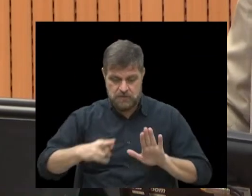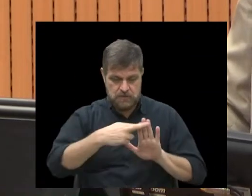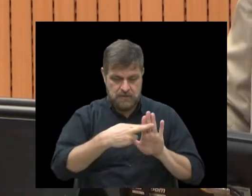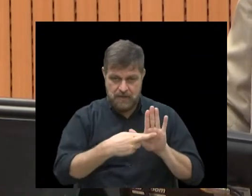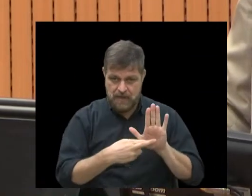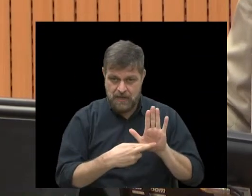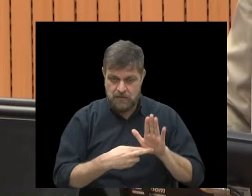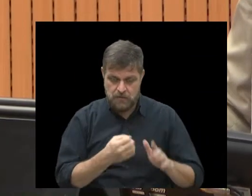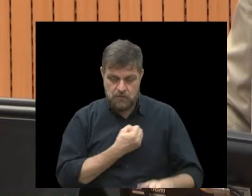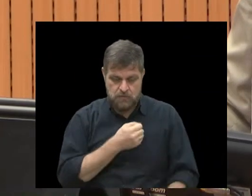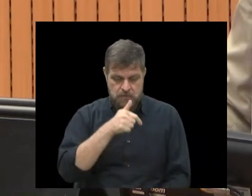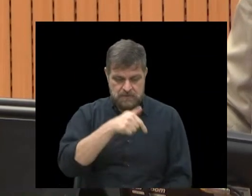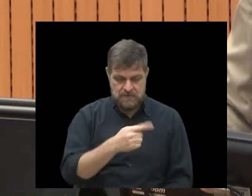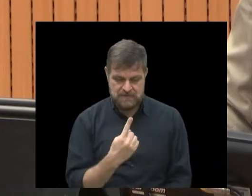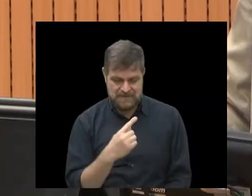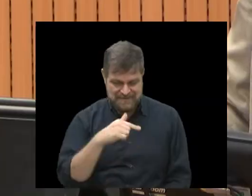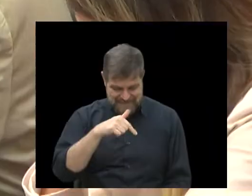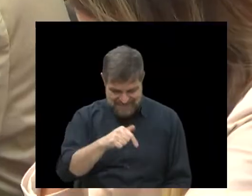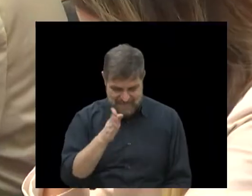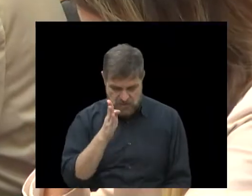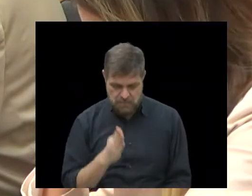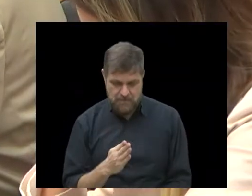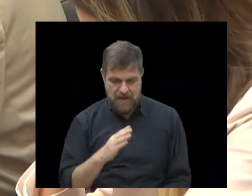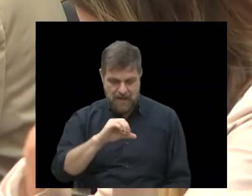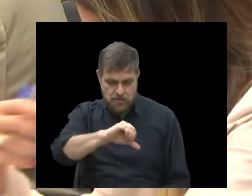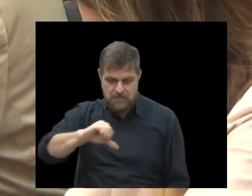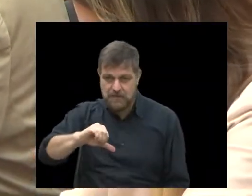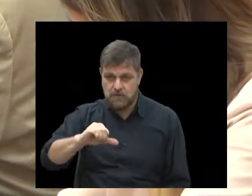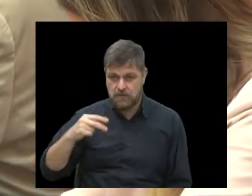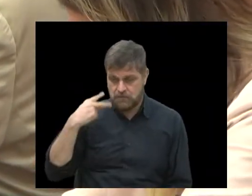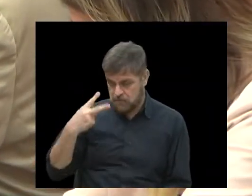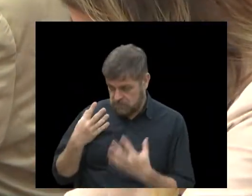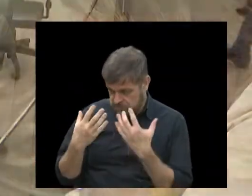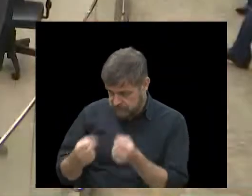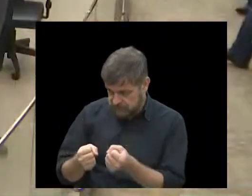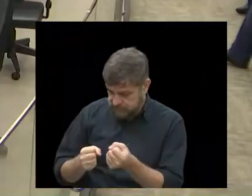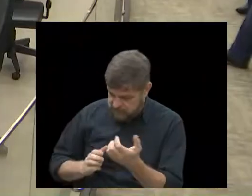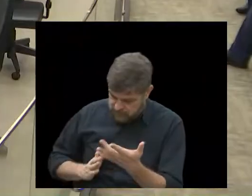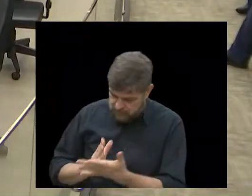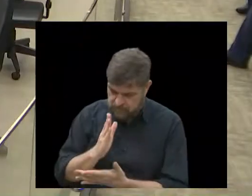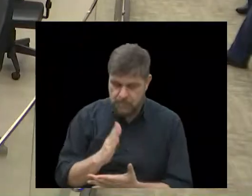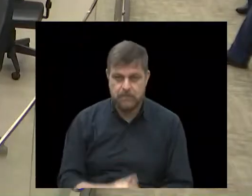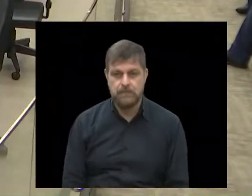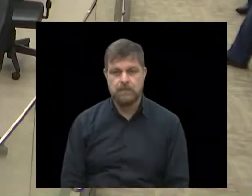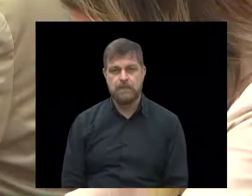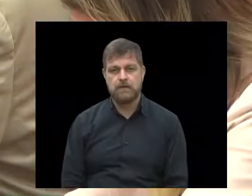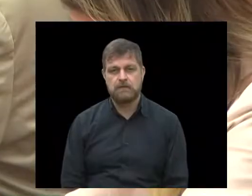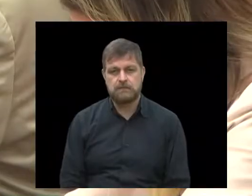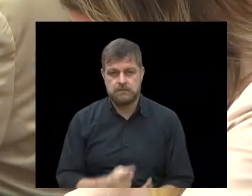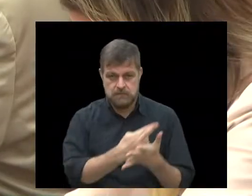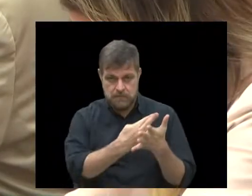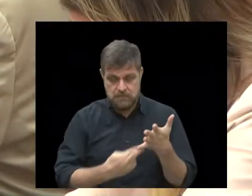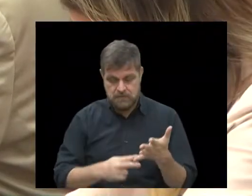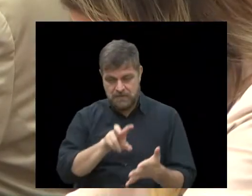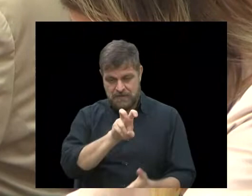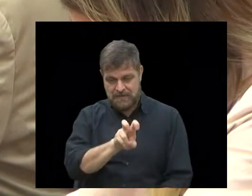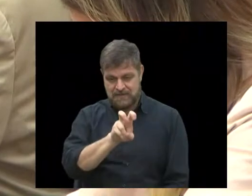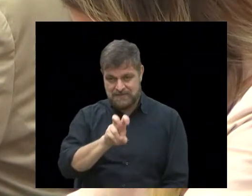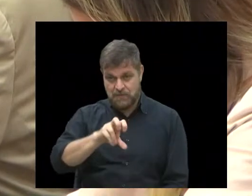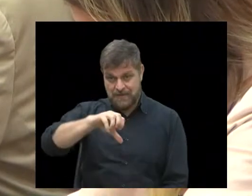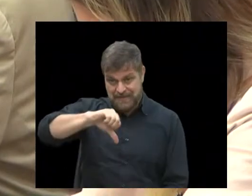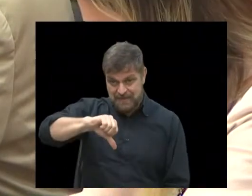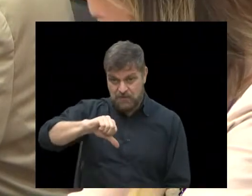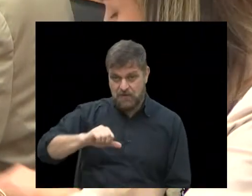número 717 de 99. Em votação. Favoráveis permaneçam como estão. Aprovado. Requerimento número 559 do